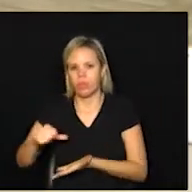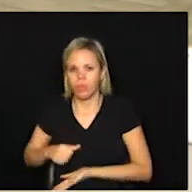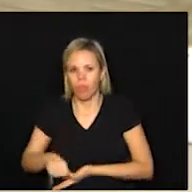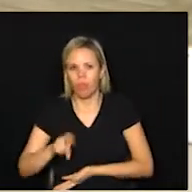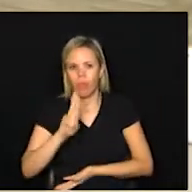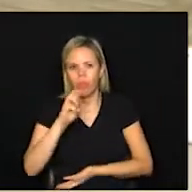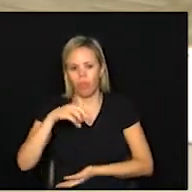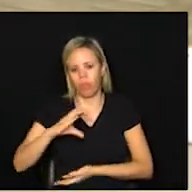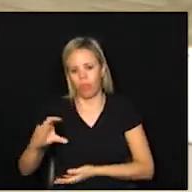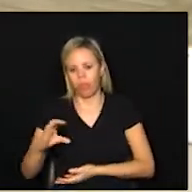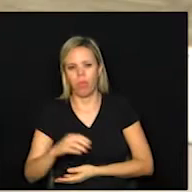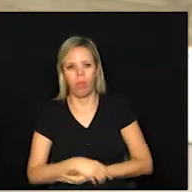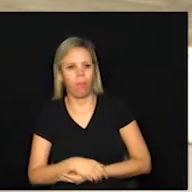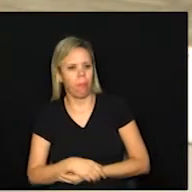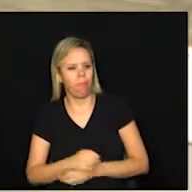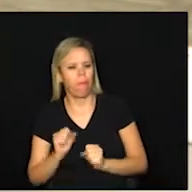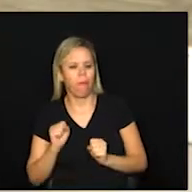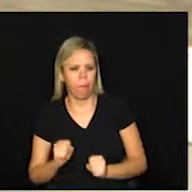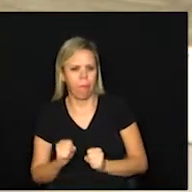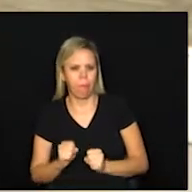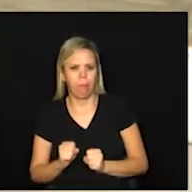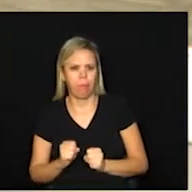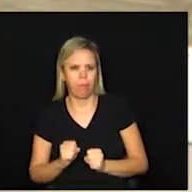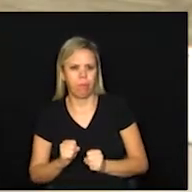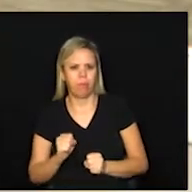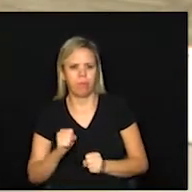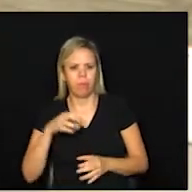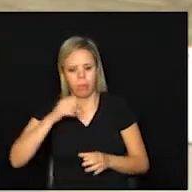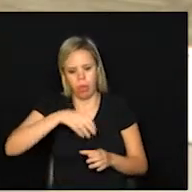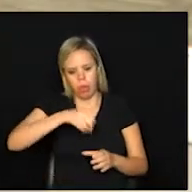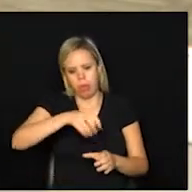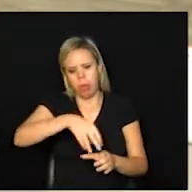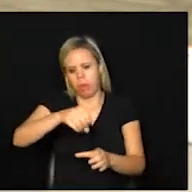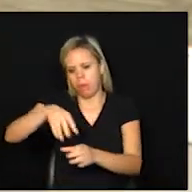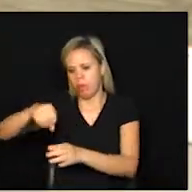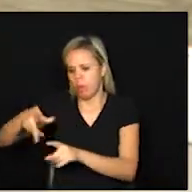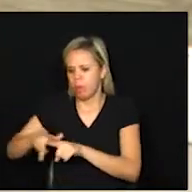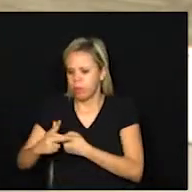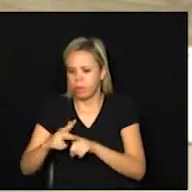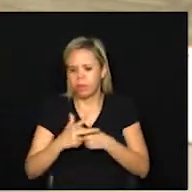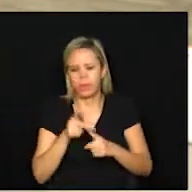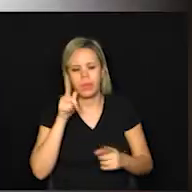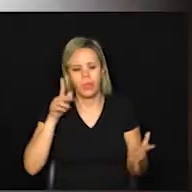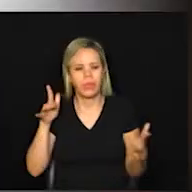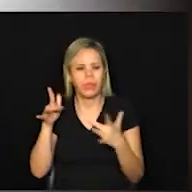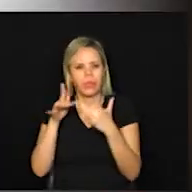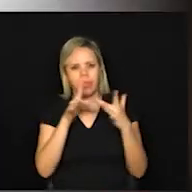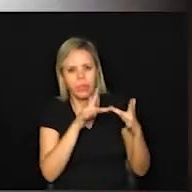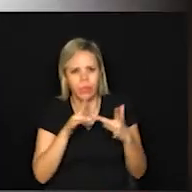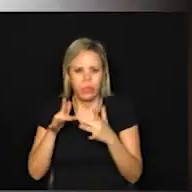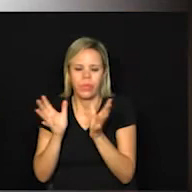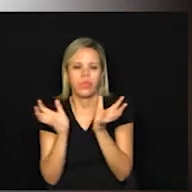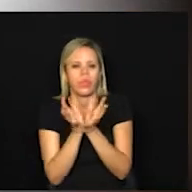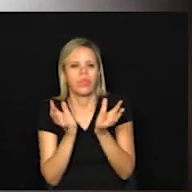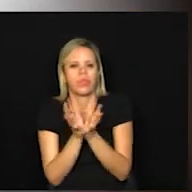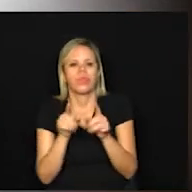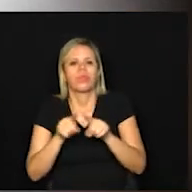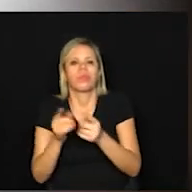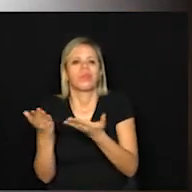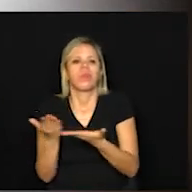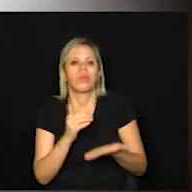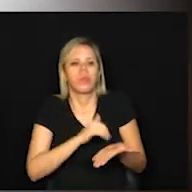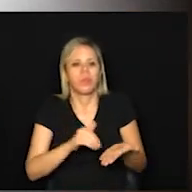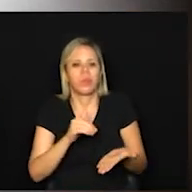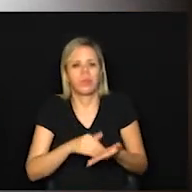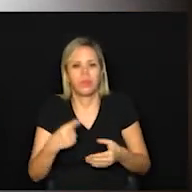nossa região possam ser recuperados e interligados. A comissão também recebeu o